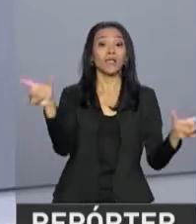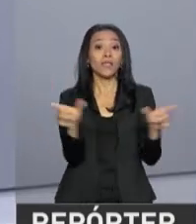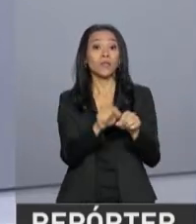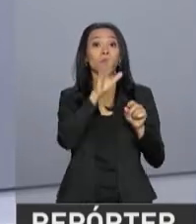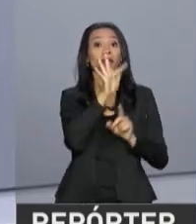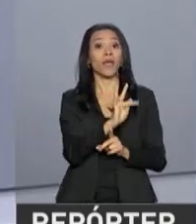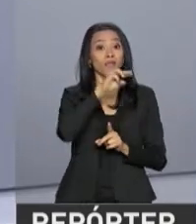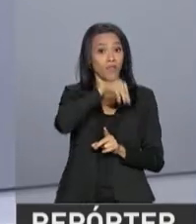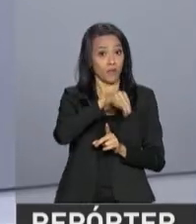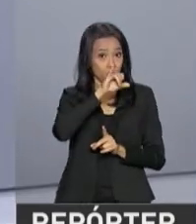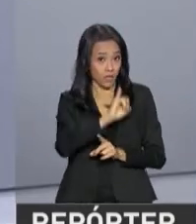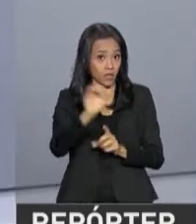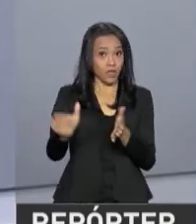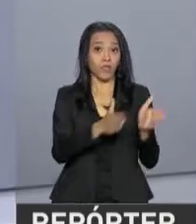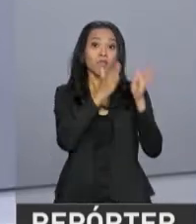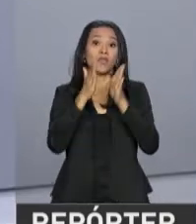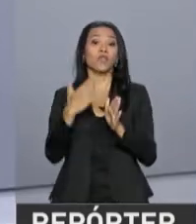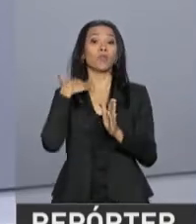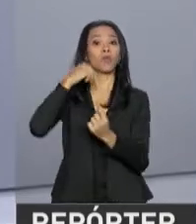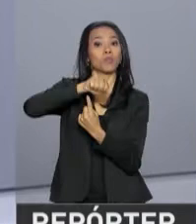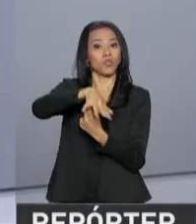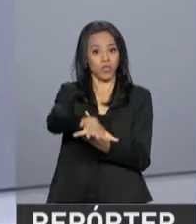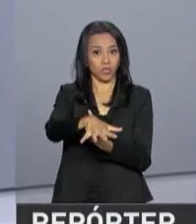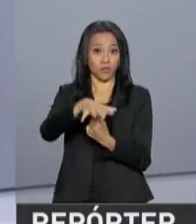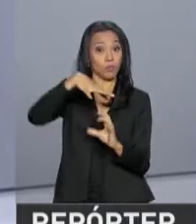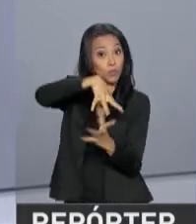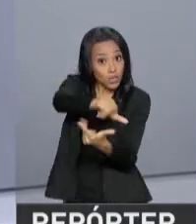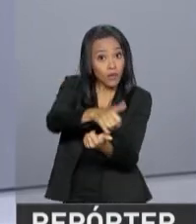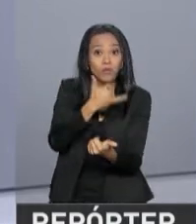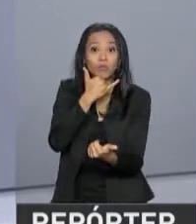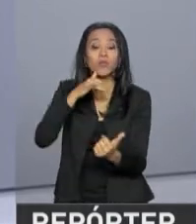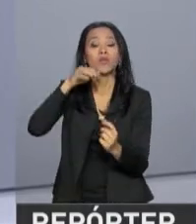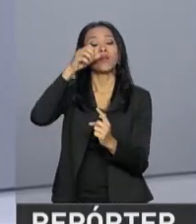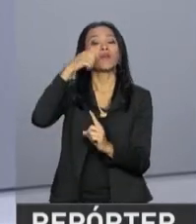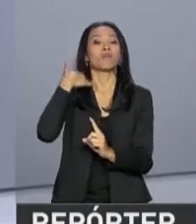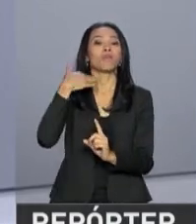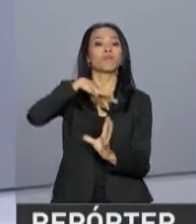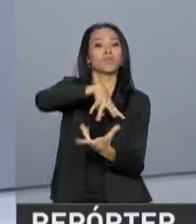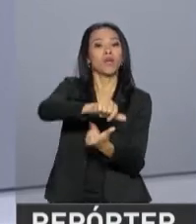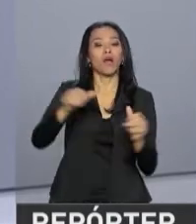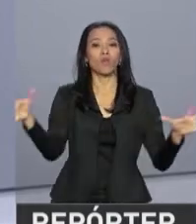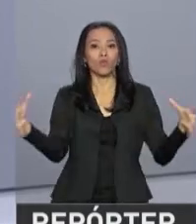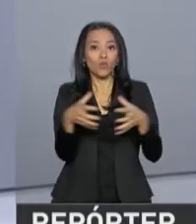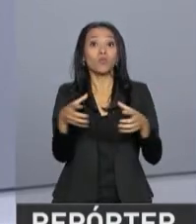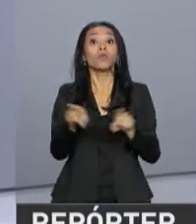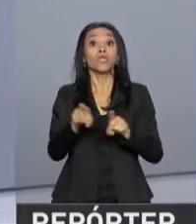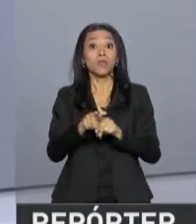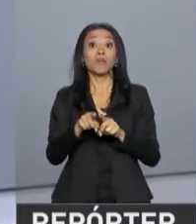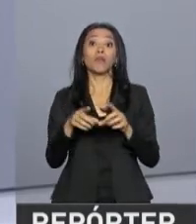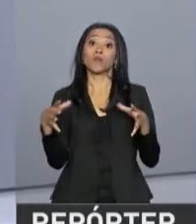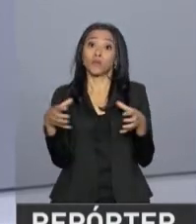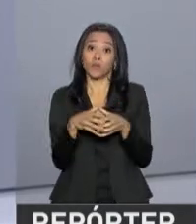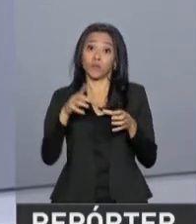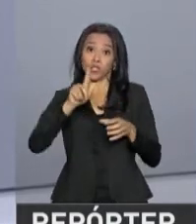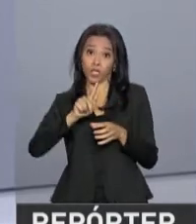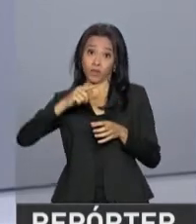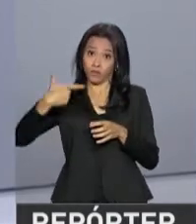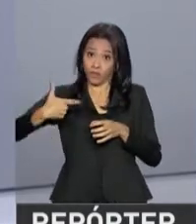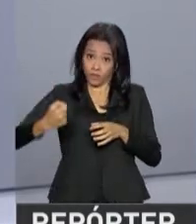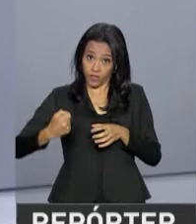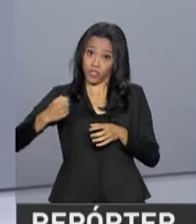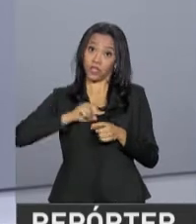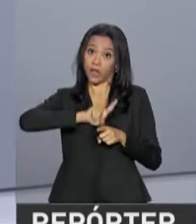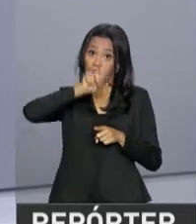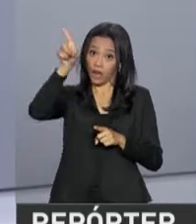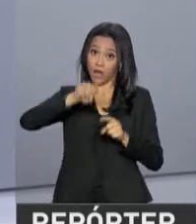Monetário Internacional e do Banco Mundial, e também do Grupo dos 20, que reúne as maiores economias do planeta. A nossa correspondente